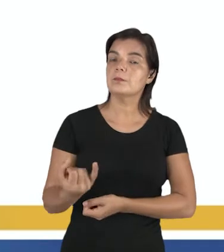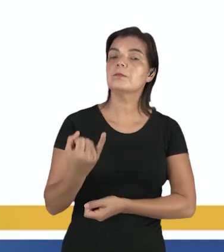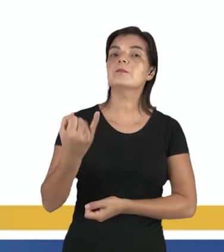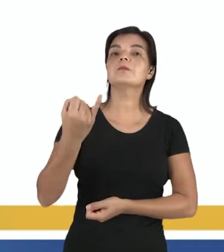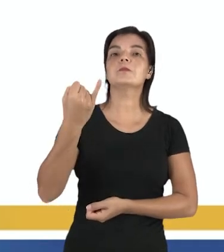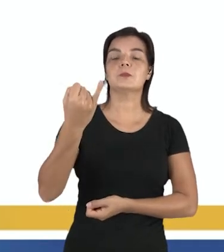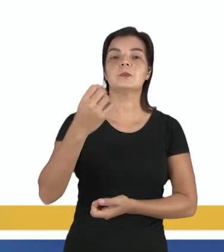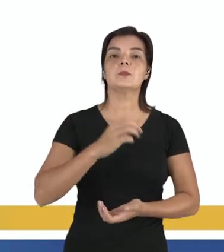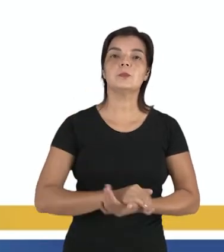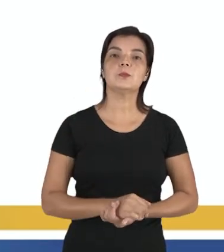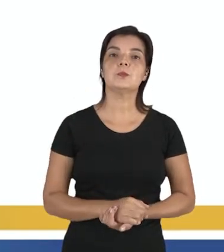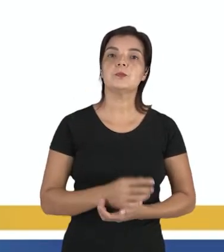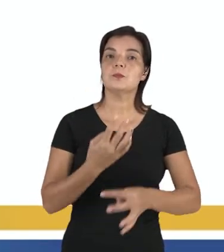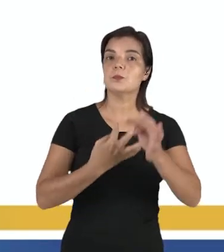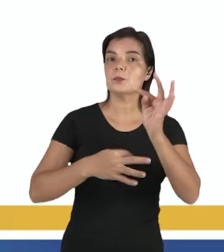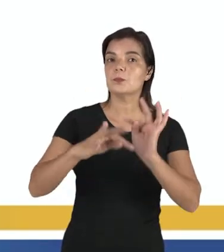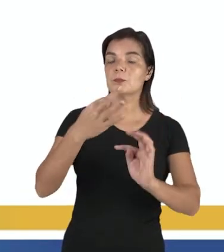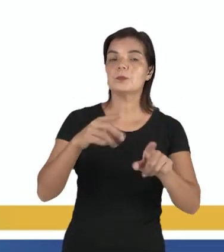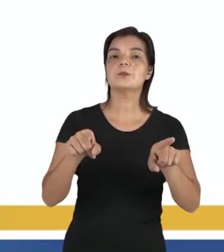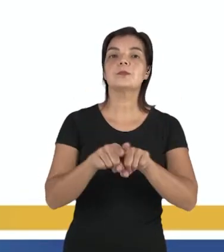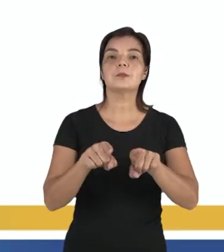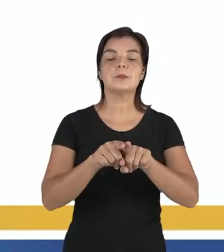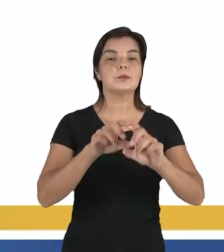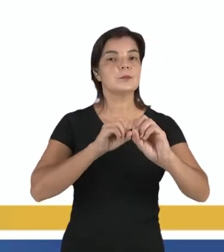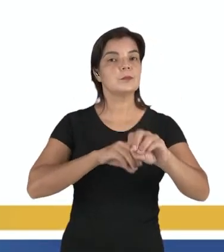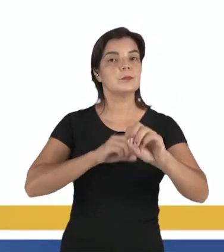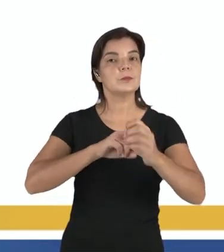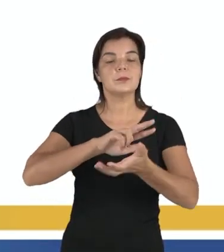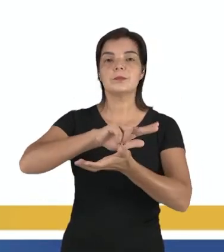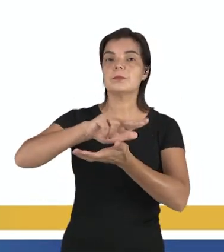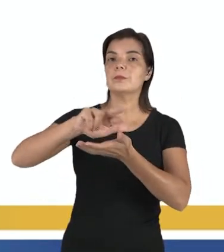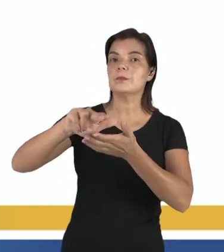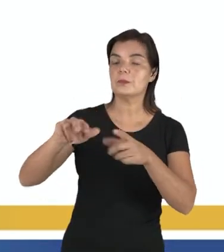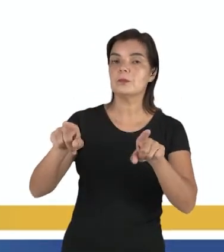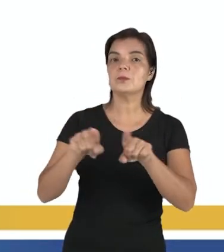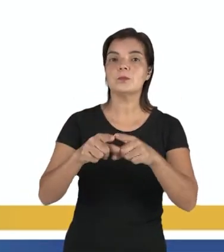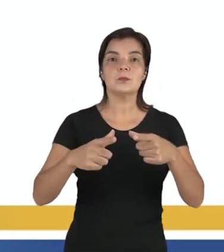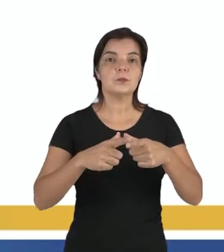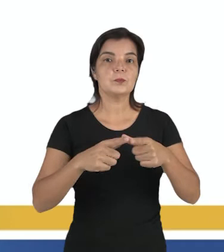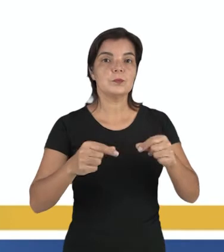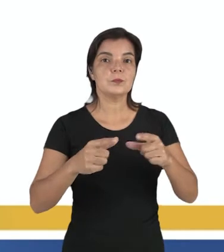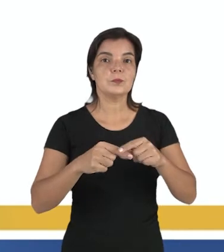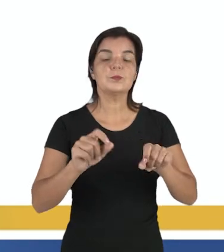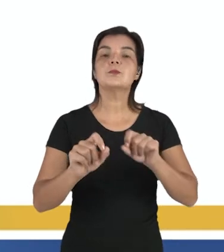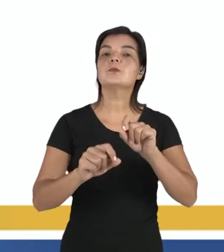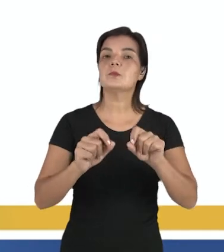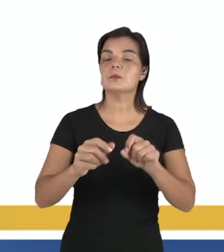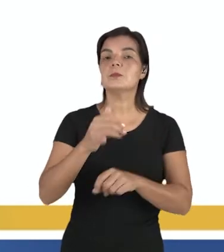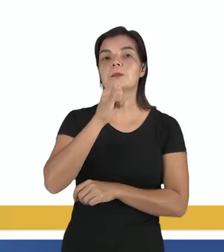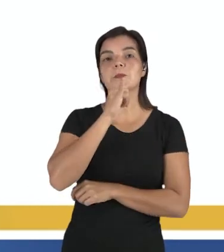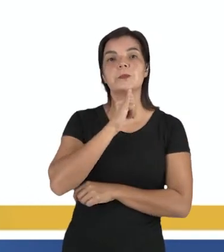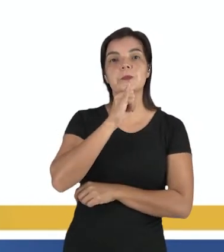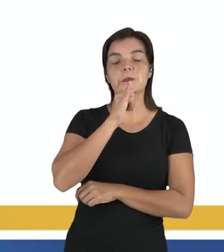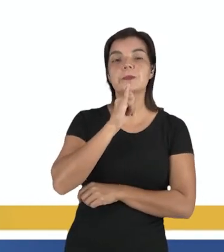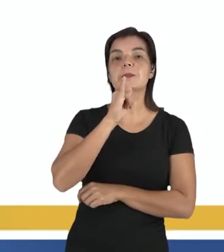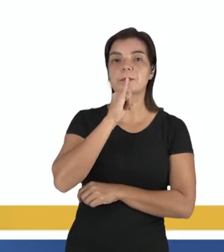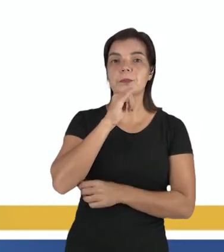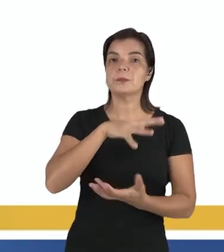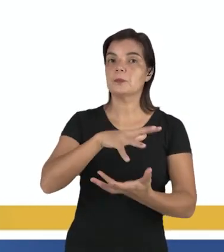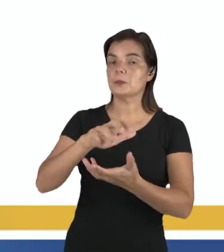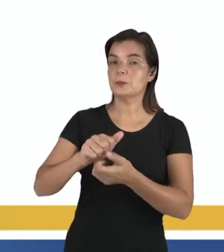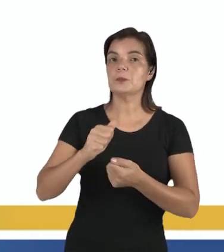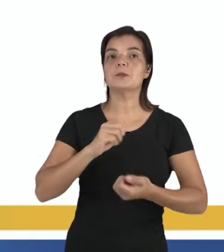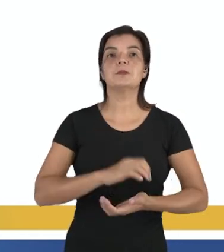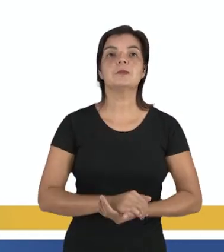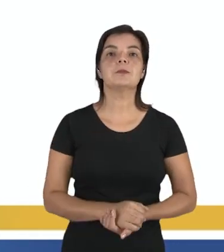importância aí, tanto tecnológica, na educação, em diversas áreas. O Japão, ele acaba sendo exemplo para o mundo